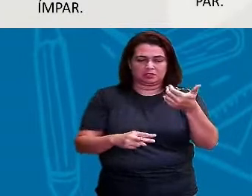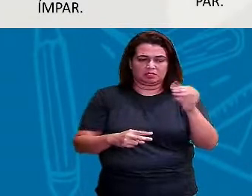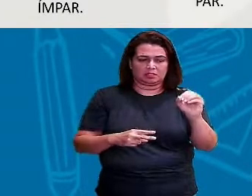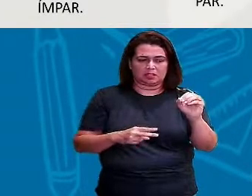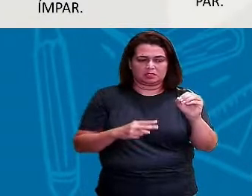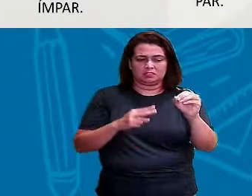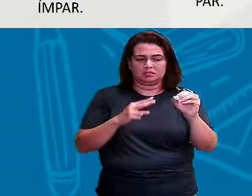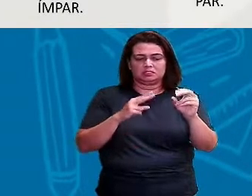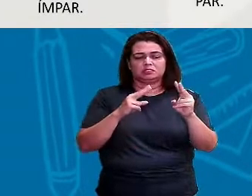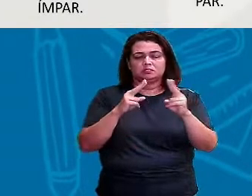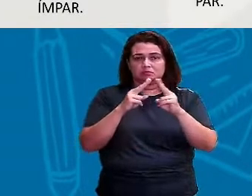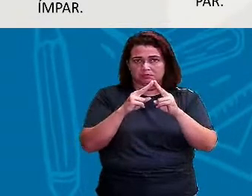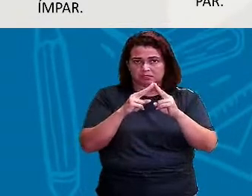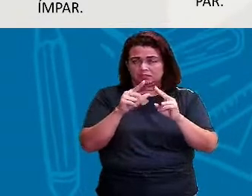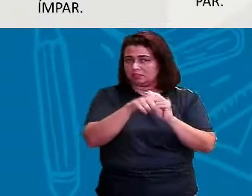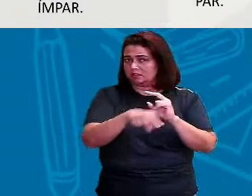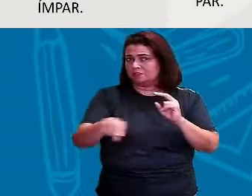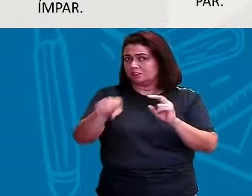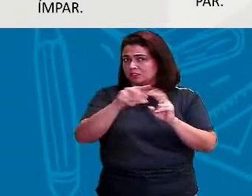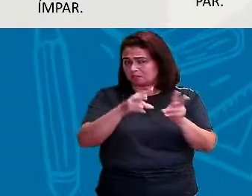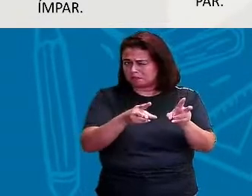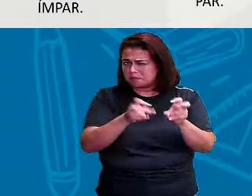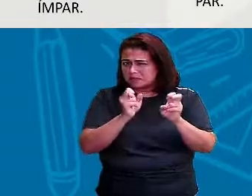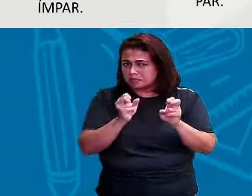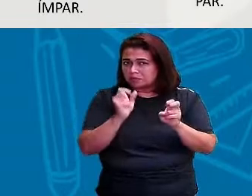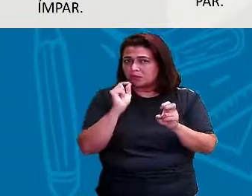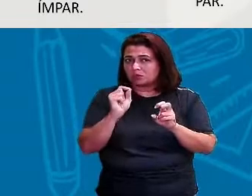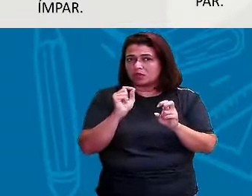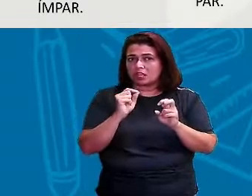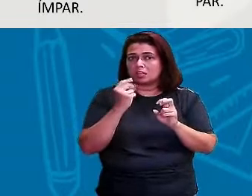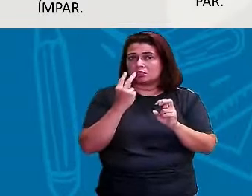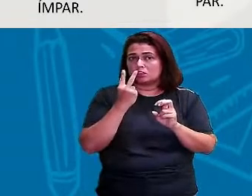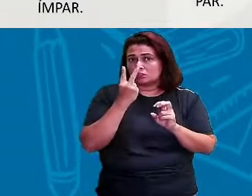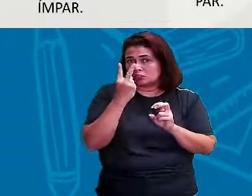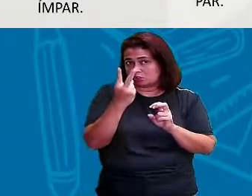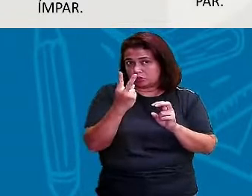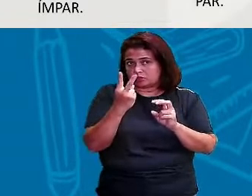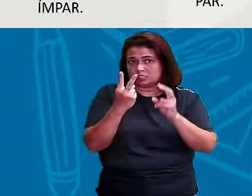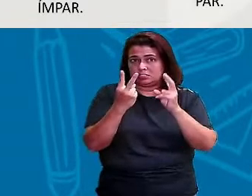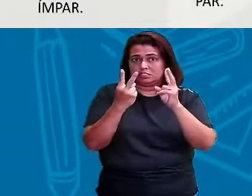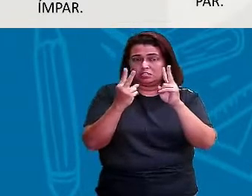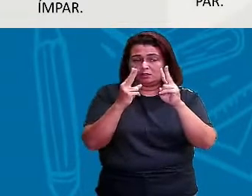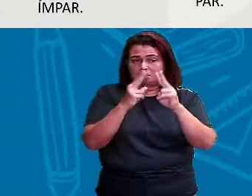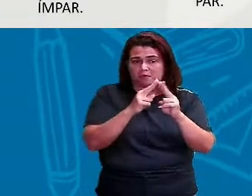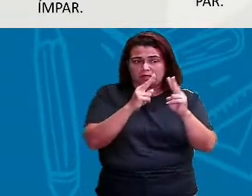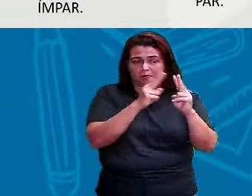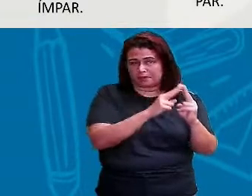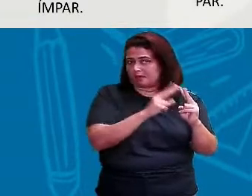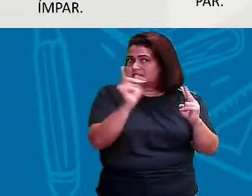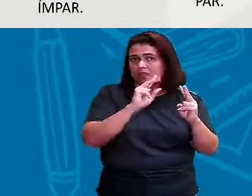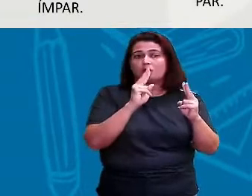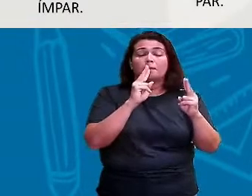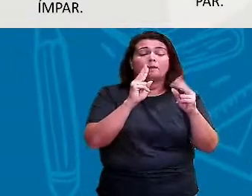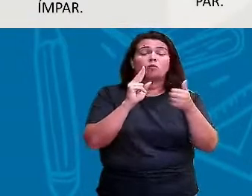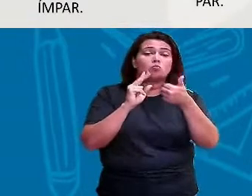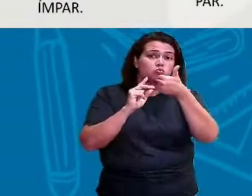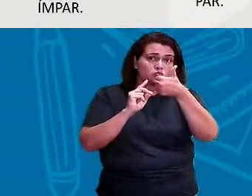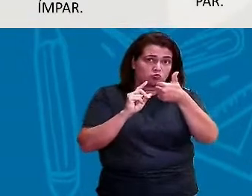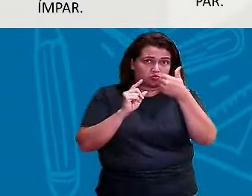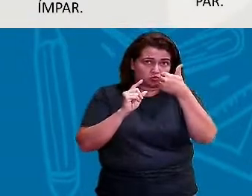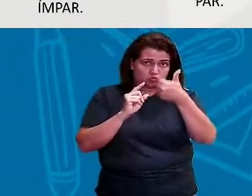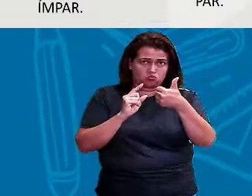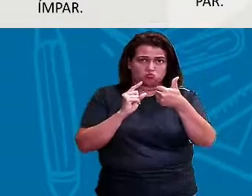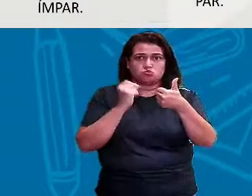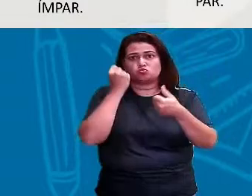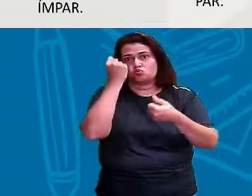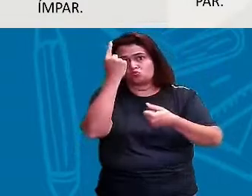2 números pares seguidos, 2 números ímpares seguidos. Vai ser sempre uma alternância. Um número é ímpar e o outro